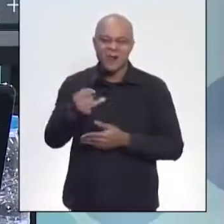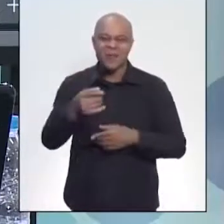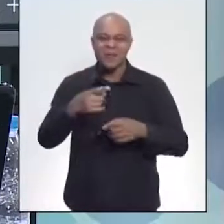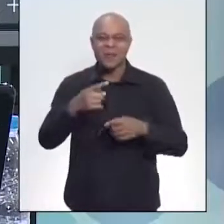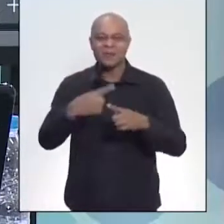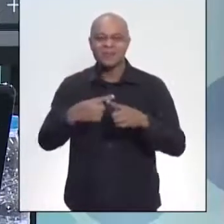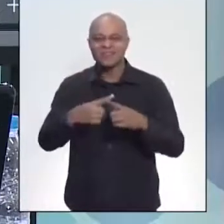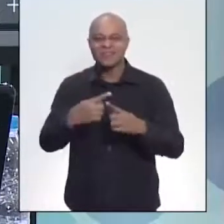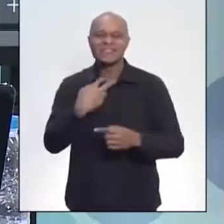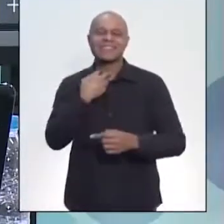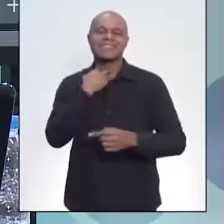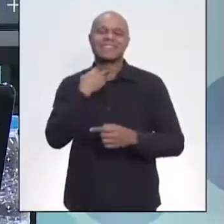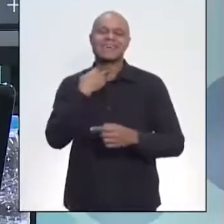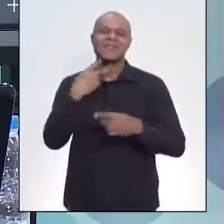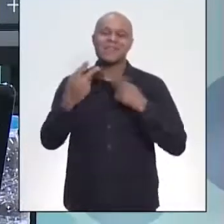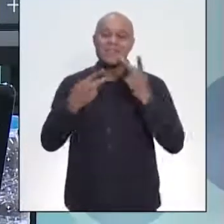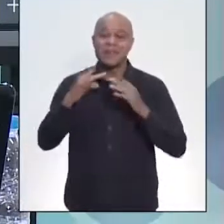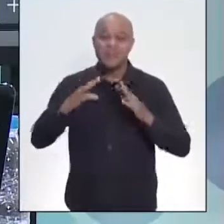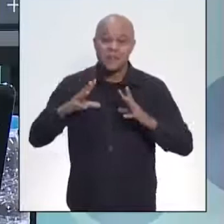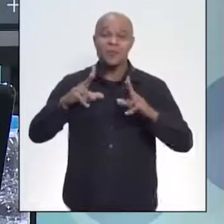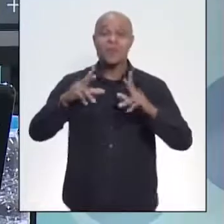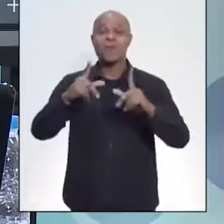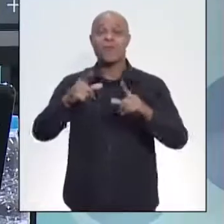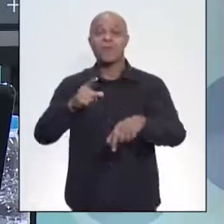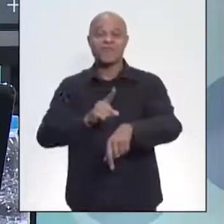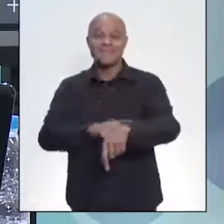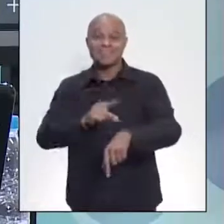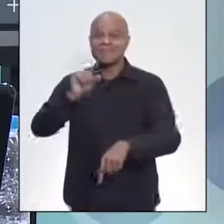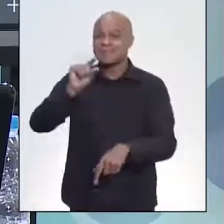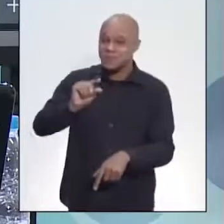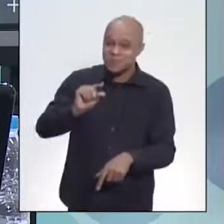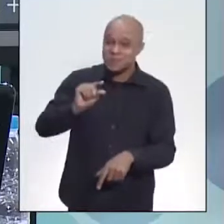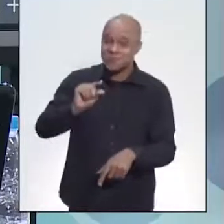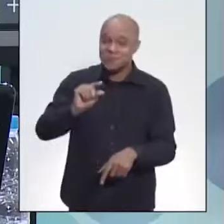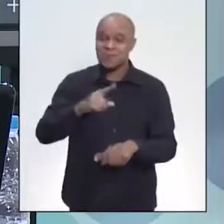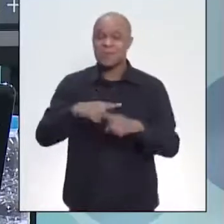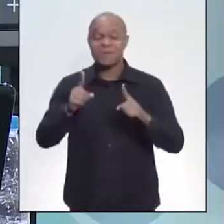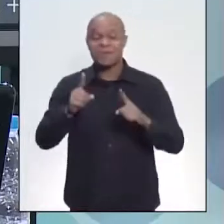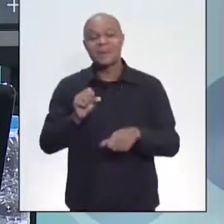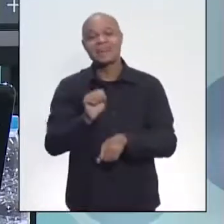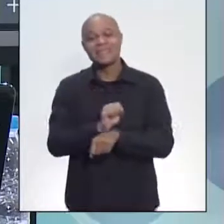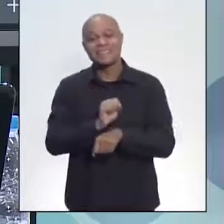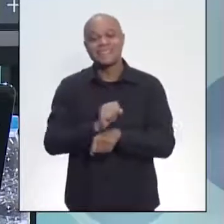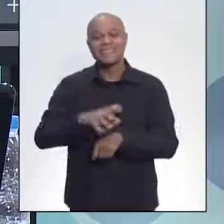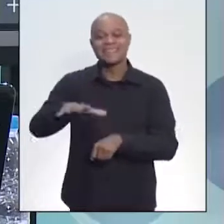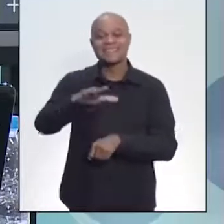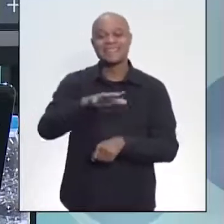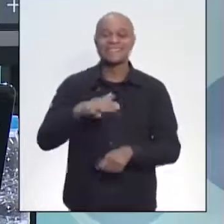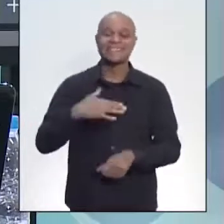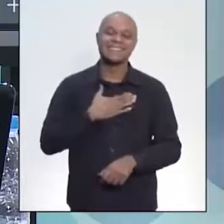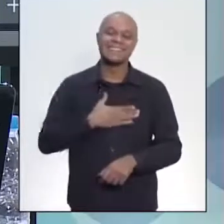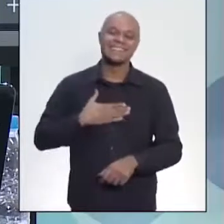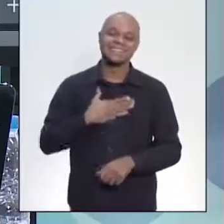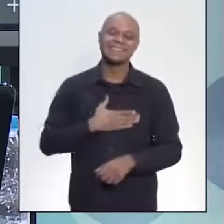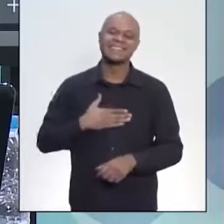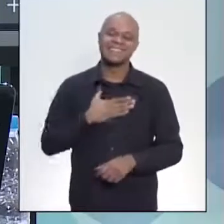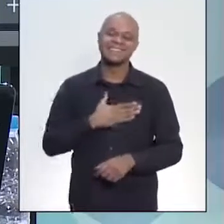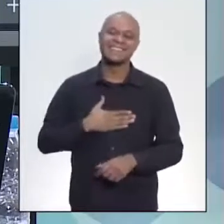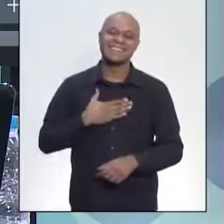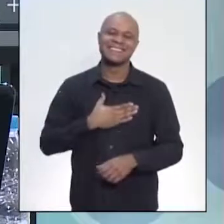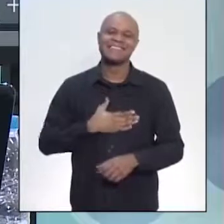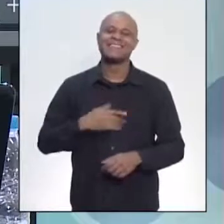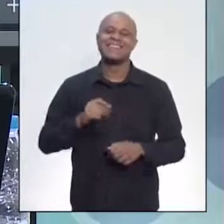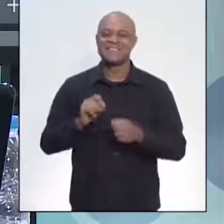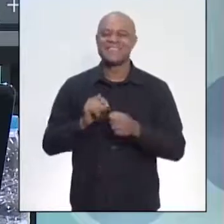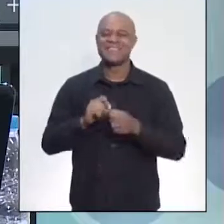histórias para vocês mas o tempo é curto eu espero que vocês tenham aproveitado tenham gostado foi um prazer fazer essa aula para vocês vão fizemos ela